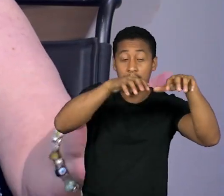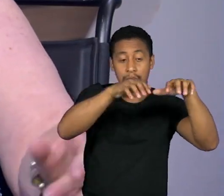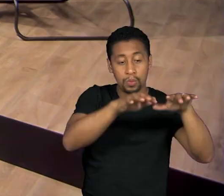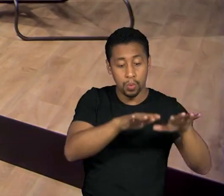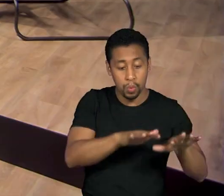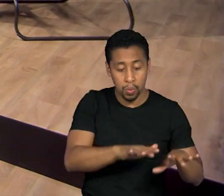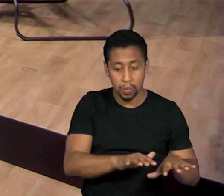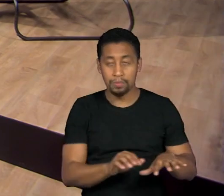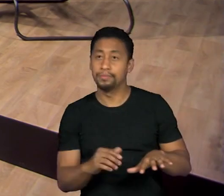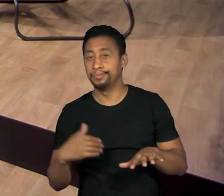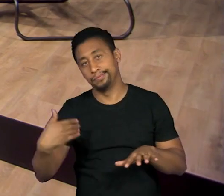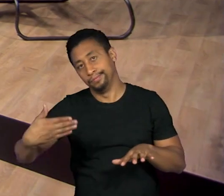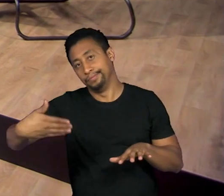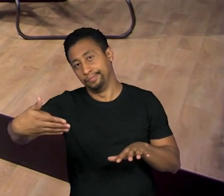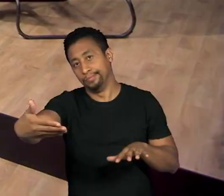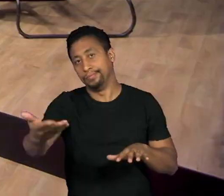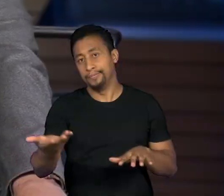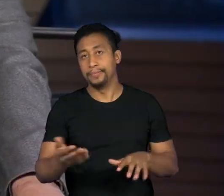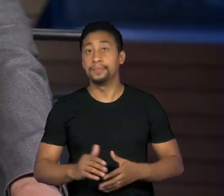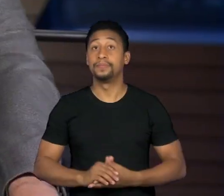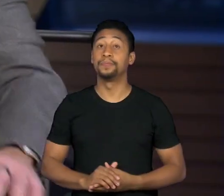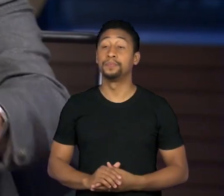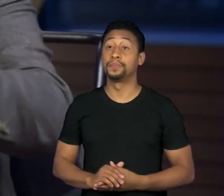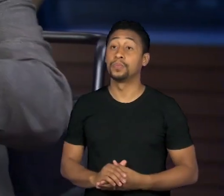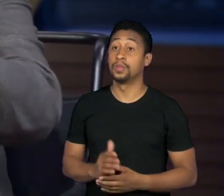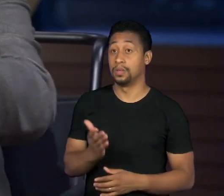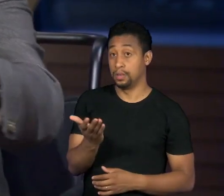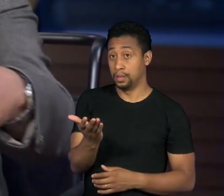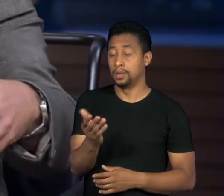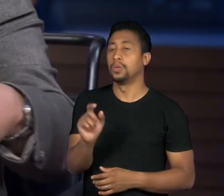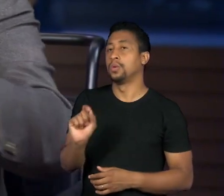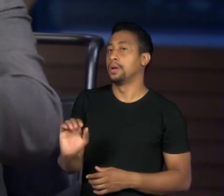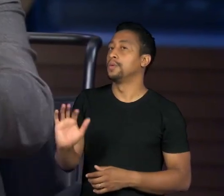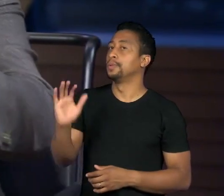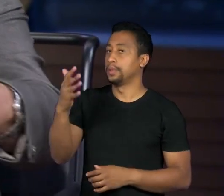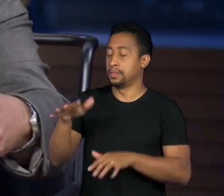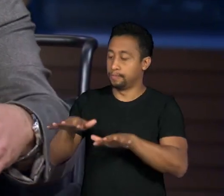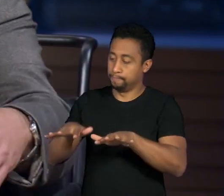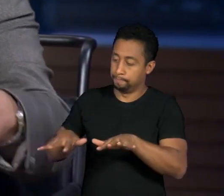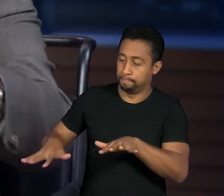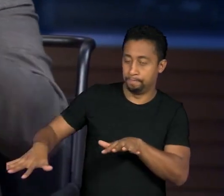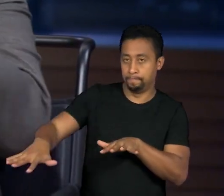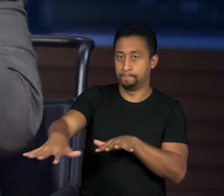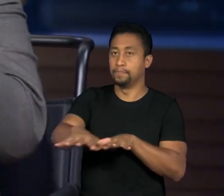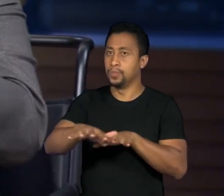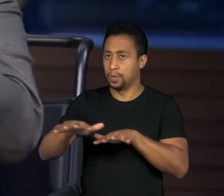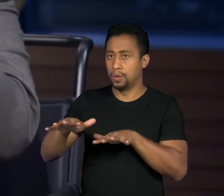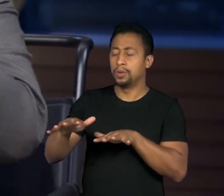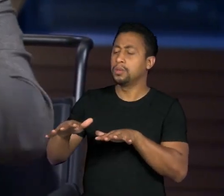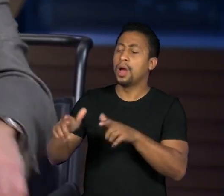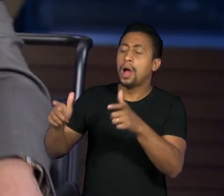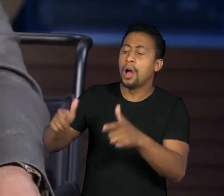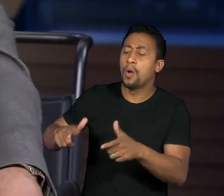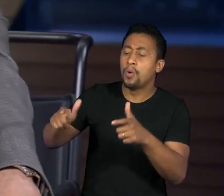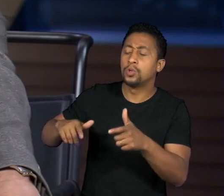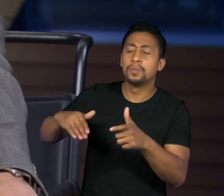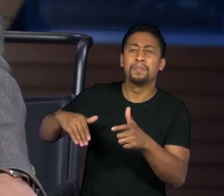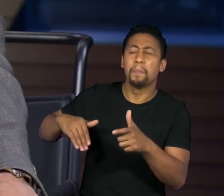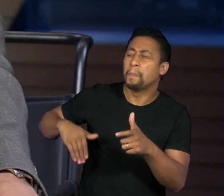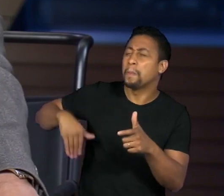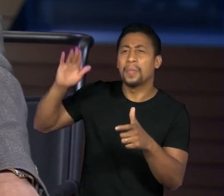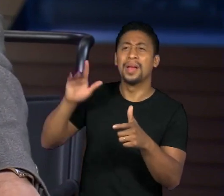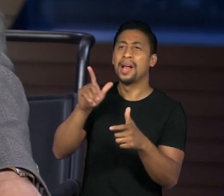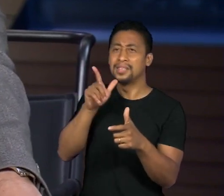importante mencionar que muito se discute com a questão da territorialidade, da soberania, inclusive no antigo